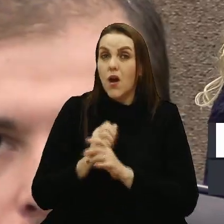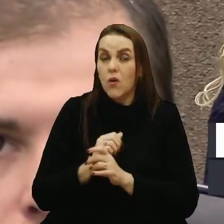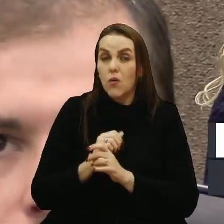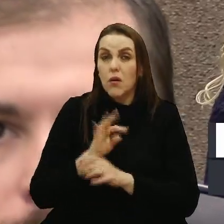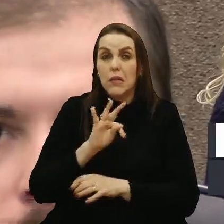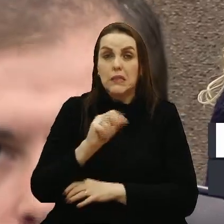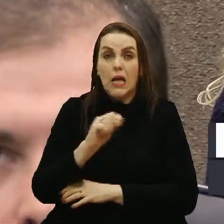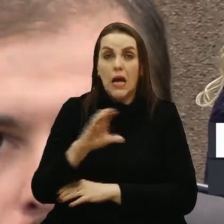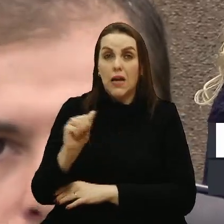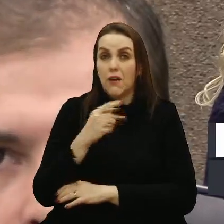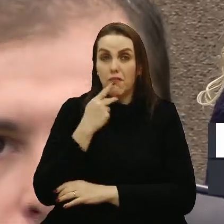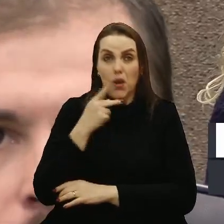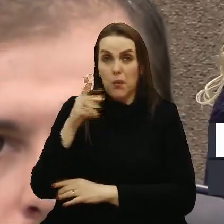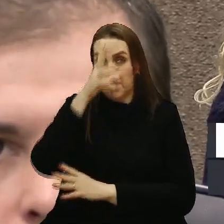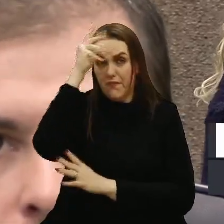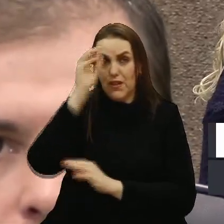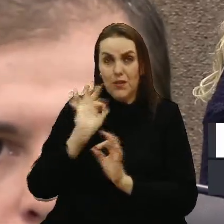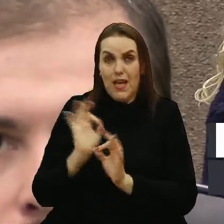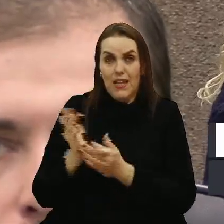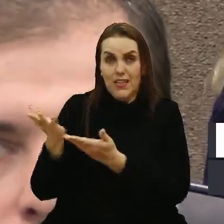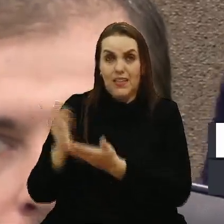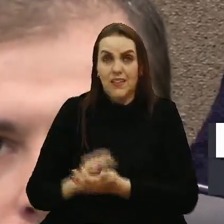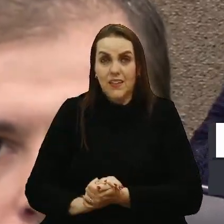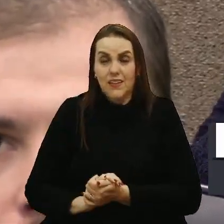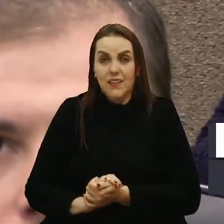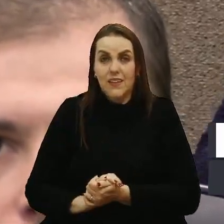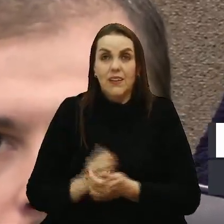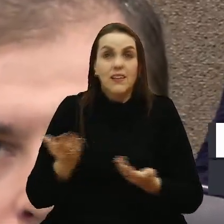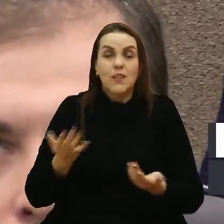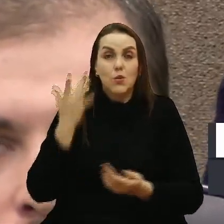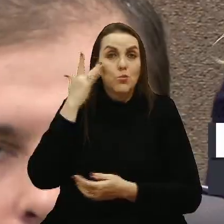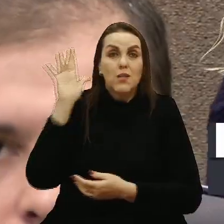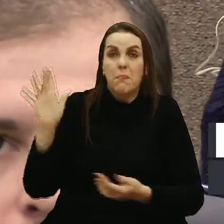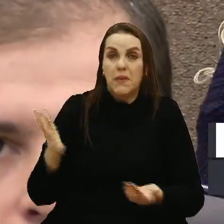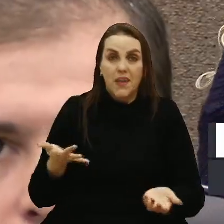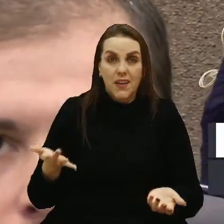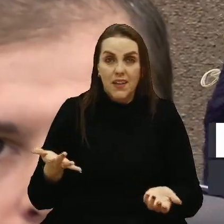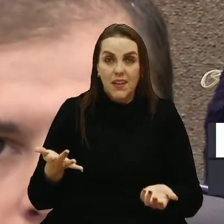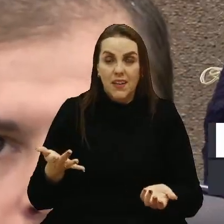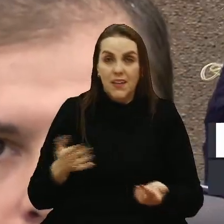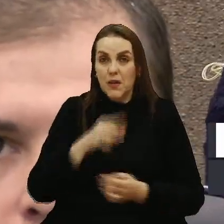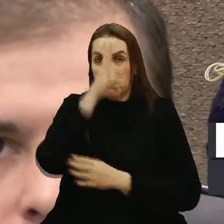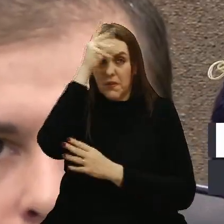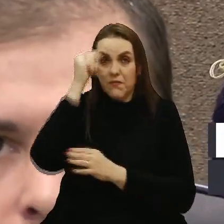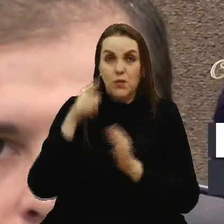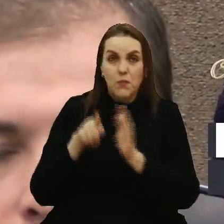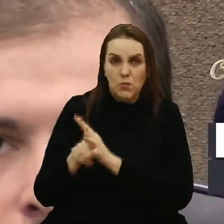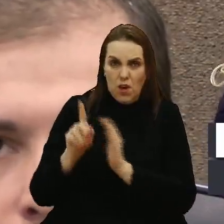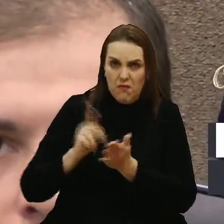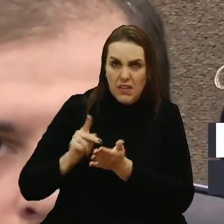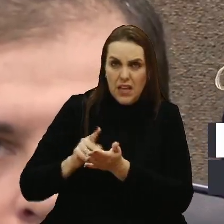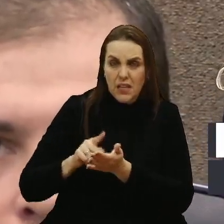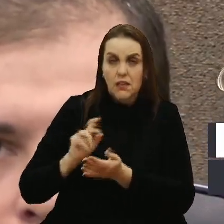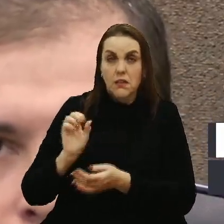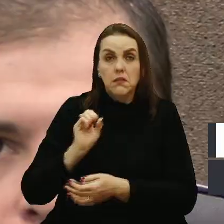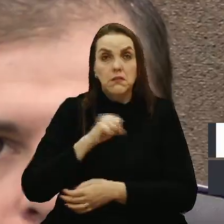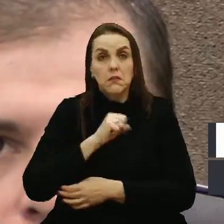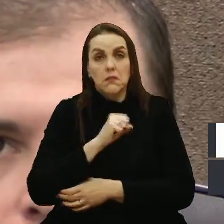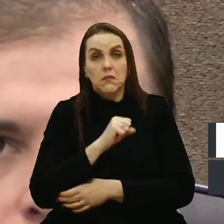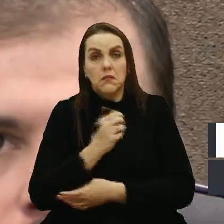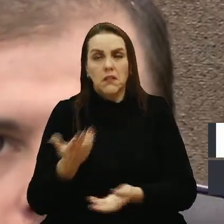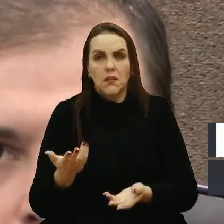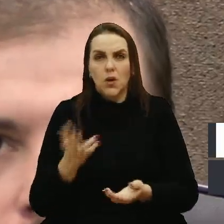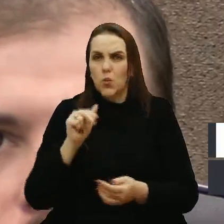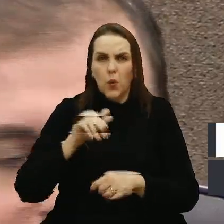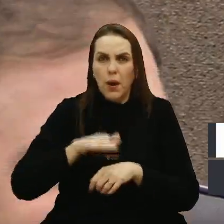não tinha falado para o prefeito sobre o cálculo? Então, né, nem sabia. Quando o prefeito perguntou se era verdade, ele disse que sim. Então, e daí nunca